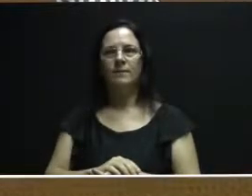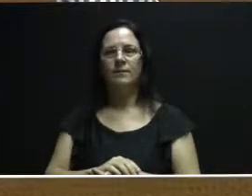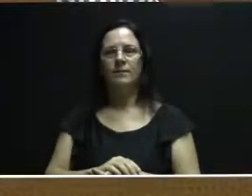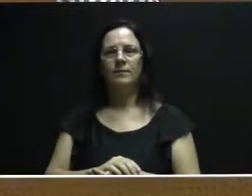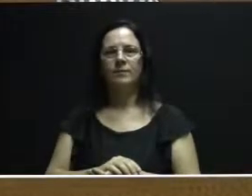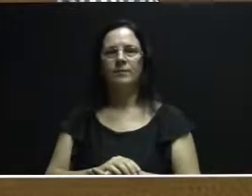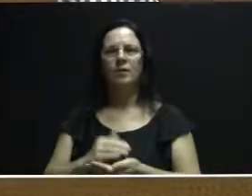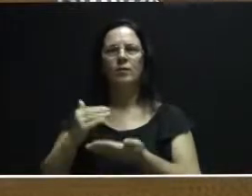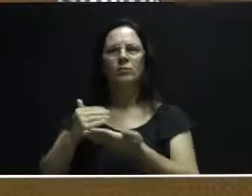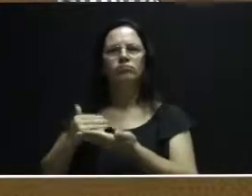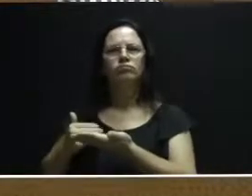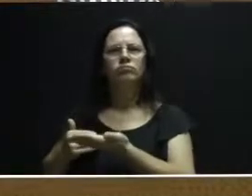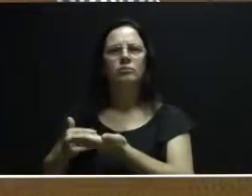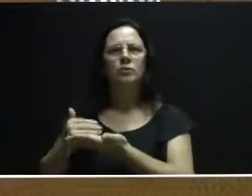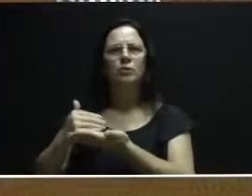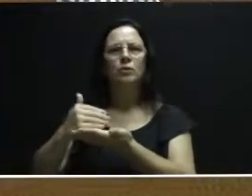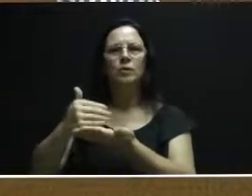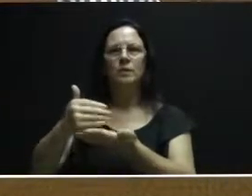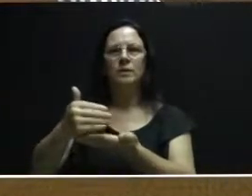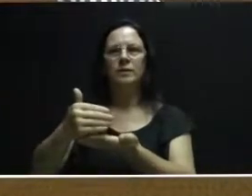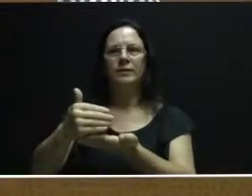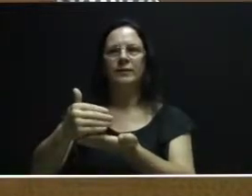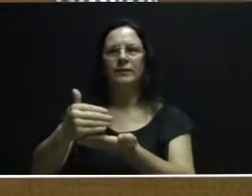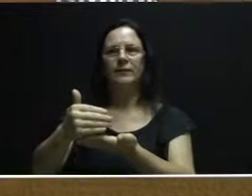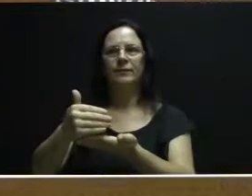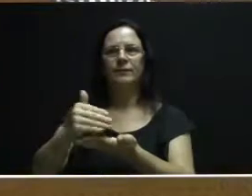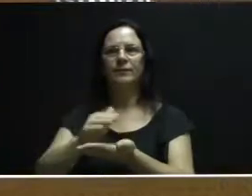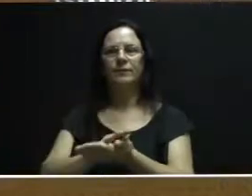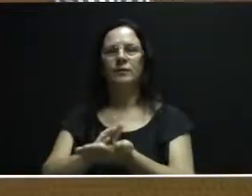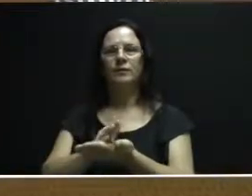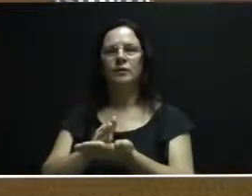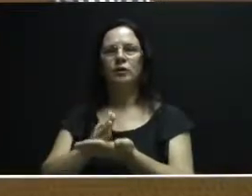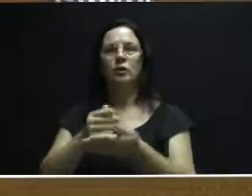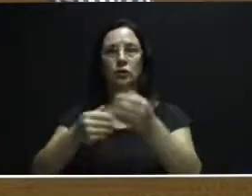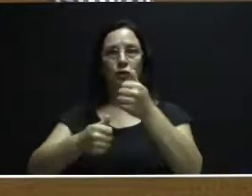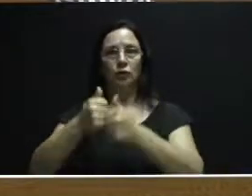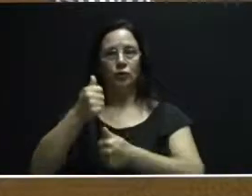Quando foi iniciada a divisão de esportes,